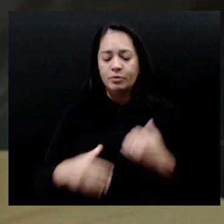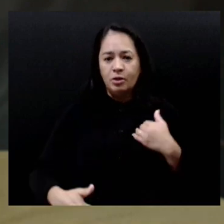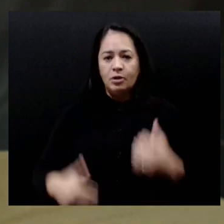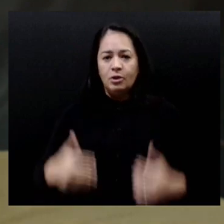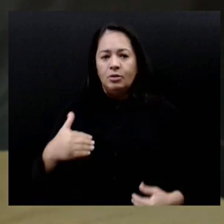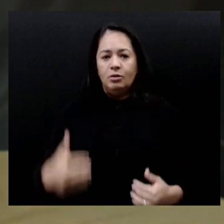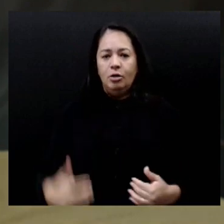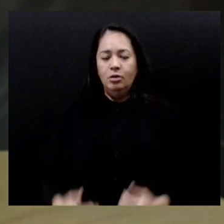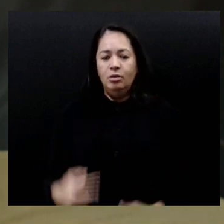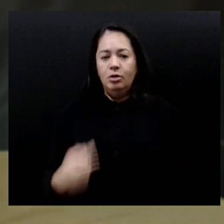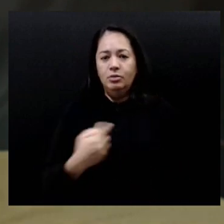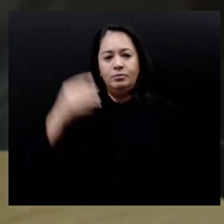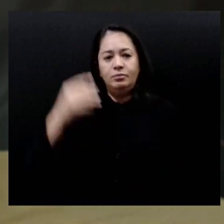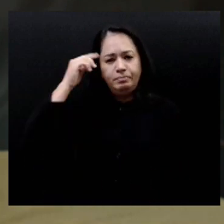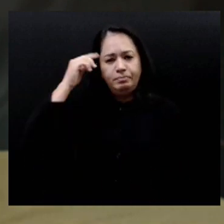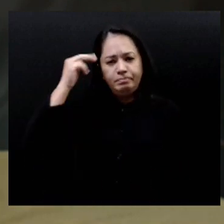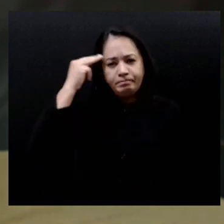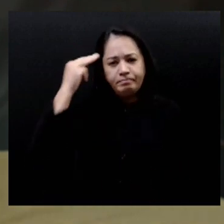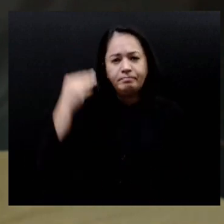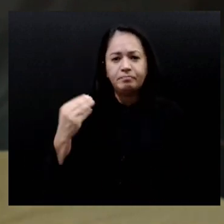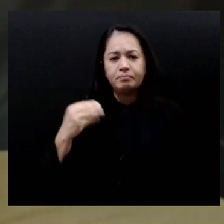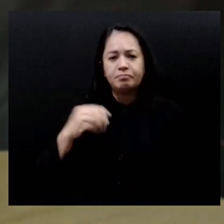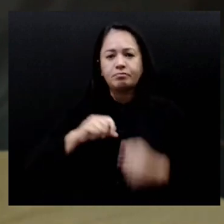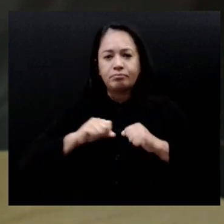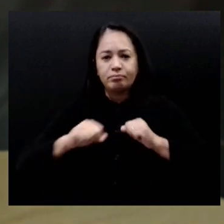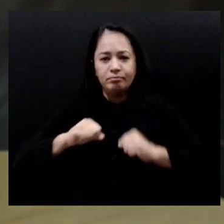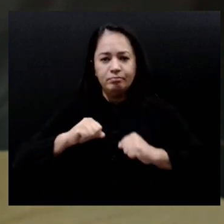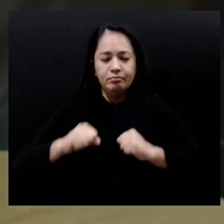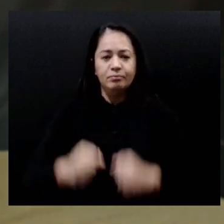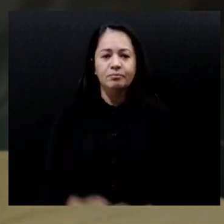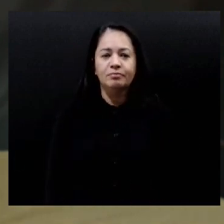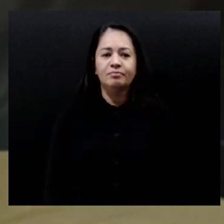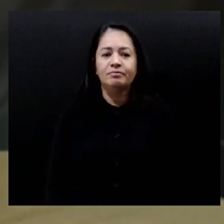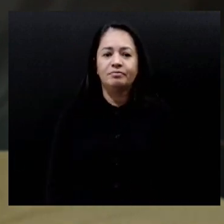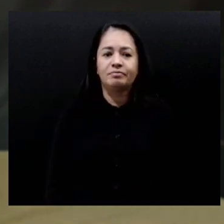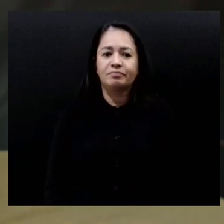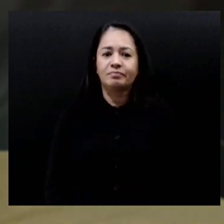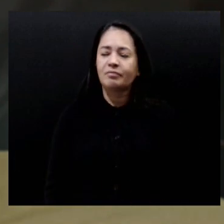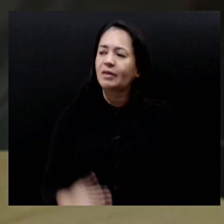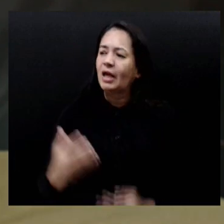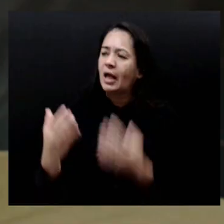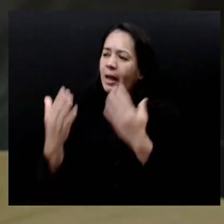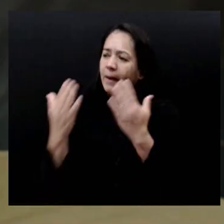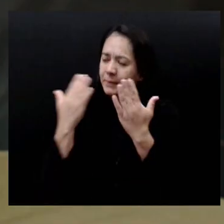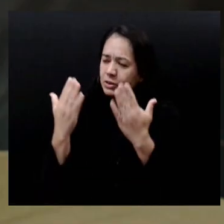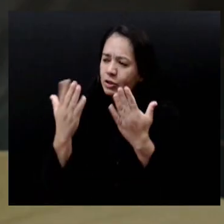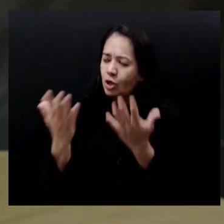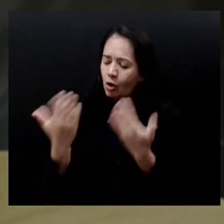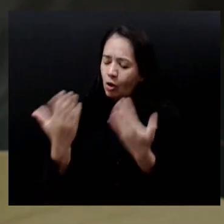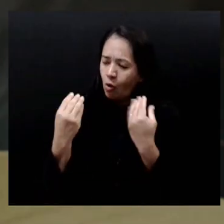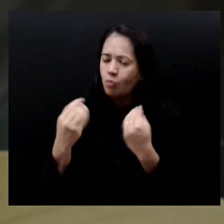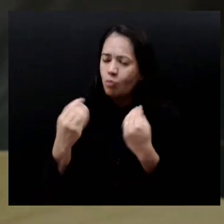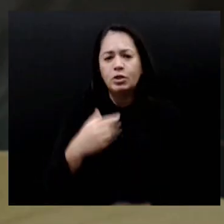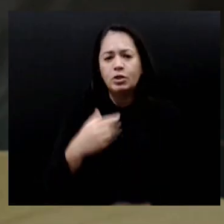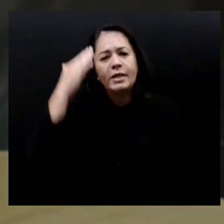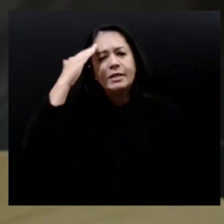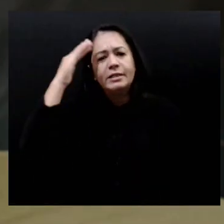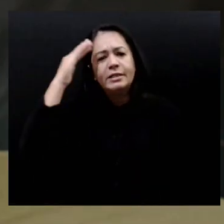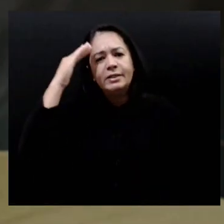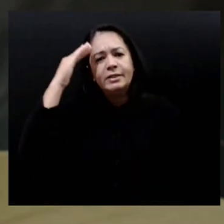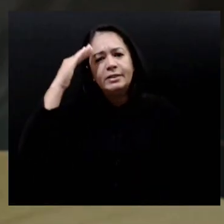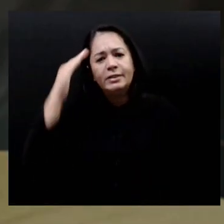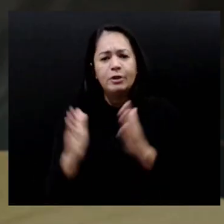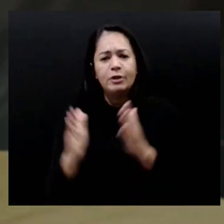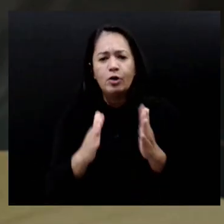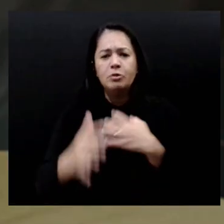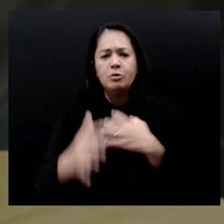pergunta, então, primeiro para a nossa psicóloga, Valéria, para a gente começar a entender o caminho da raiva. O que é a raiva? É um sentimento?